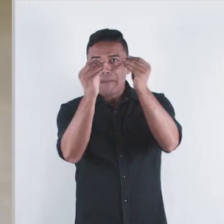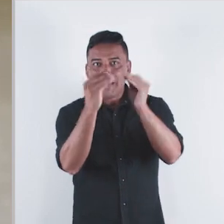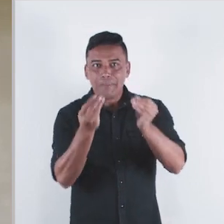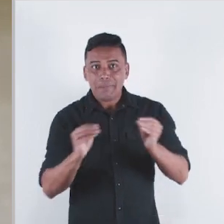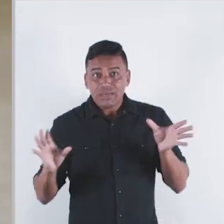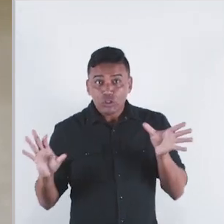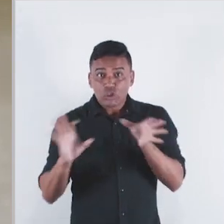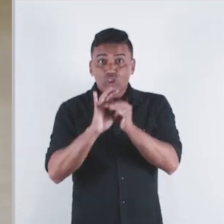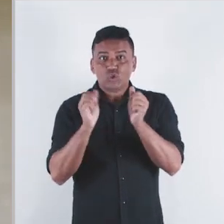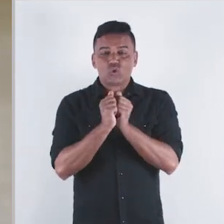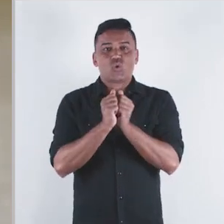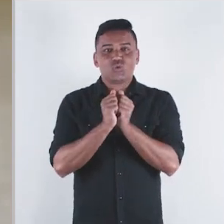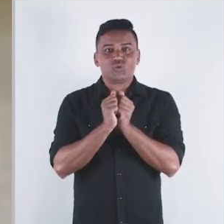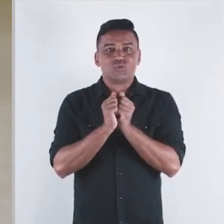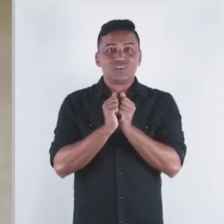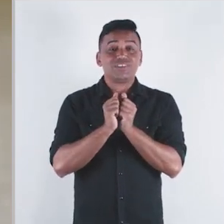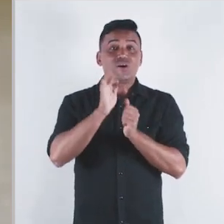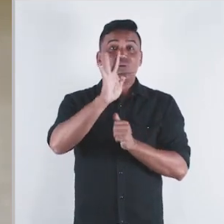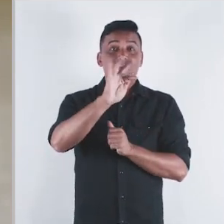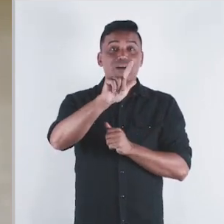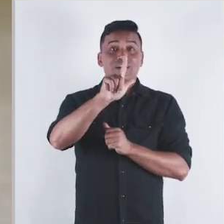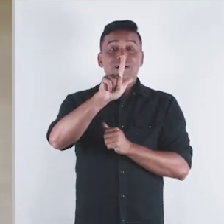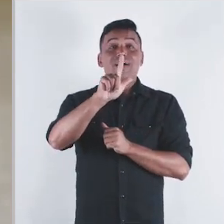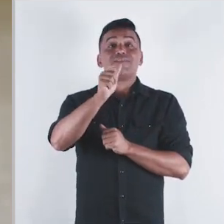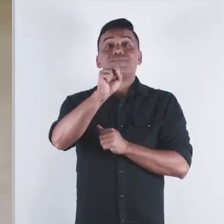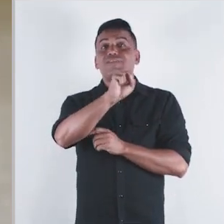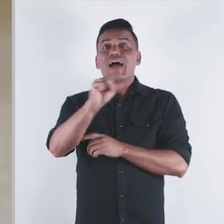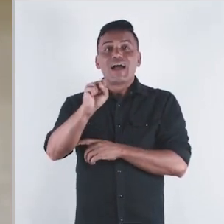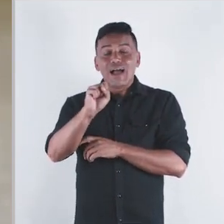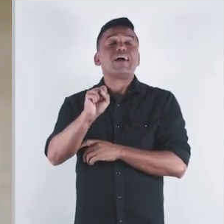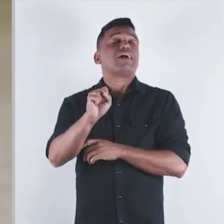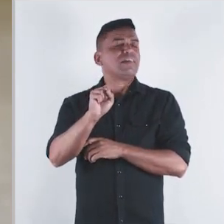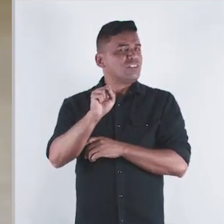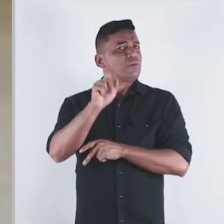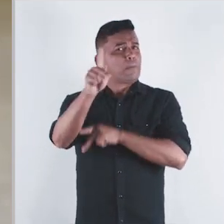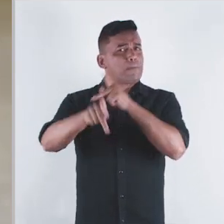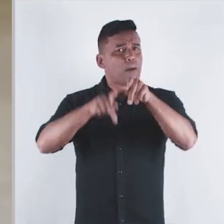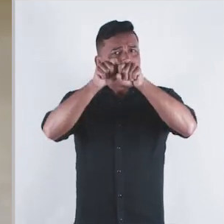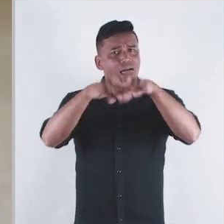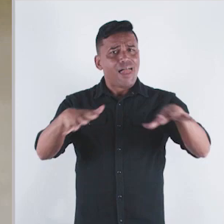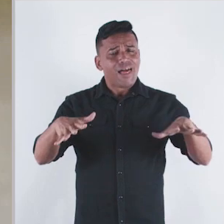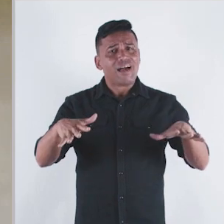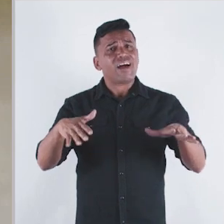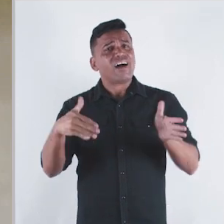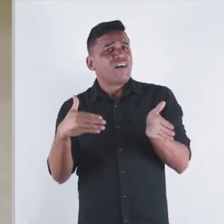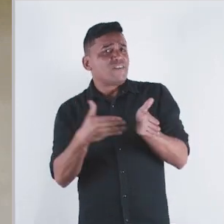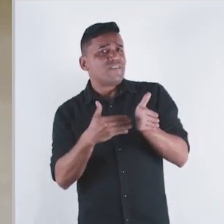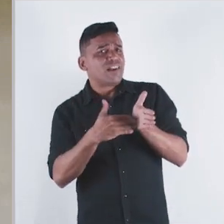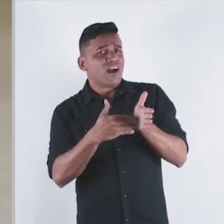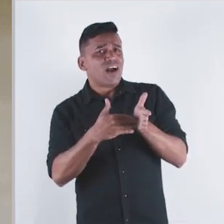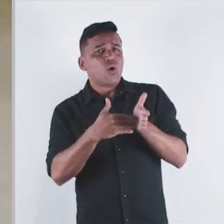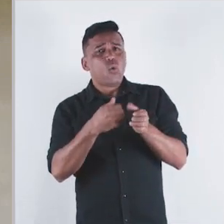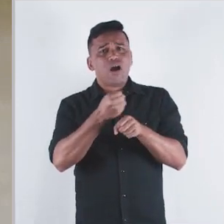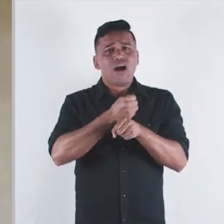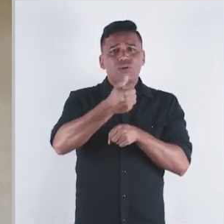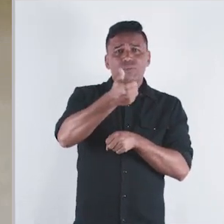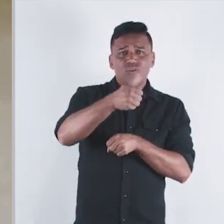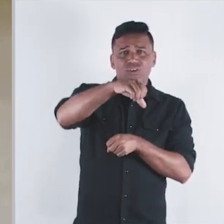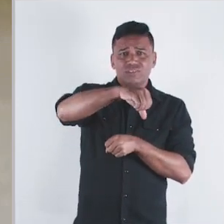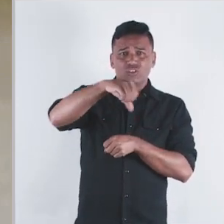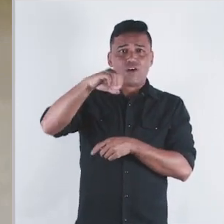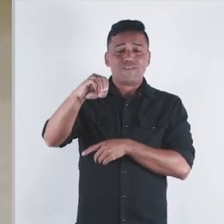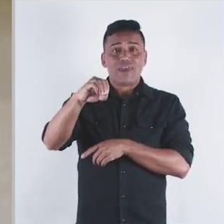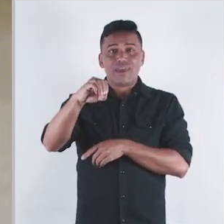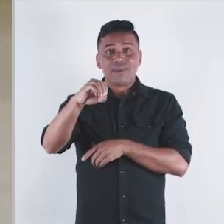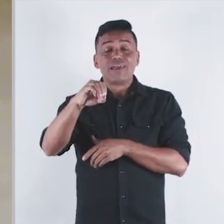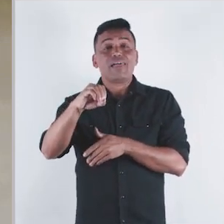foi muito popular no Brasil, né? No final da década de 90 e no início dos